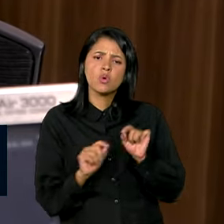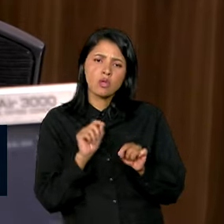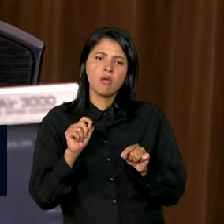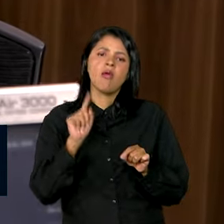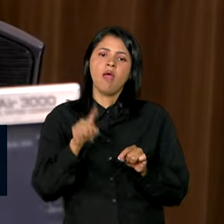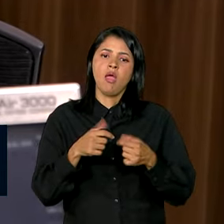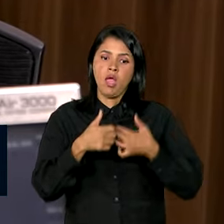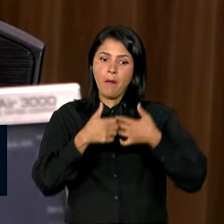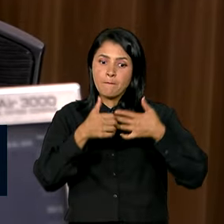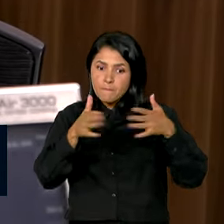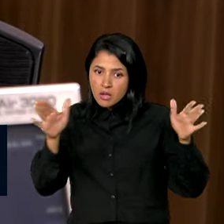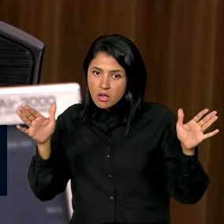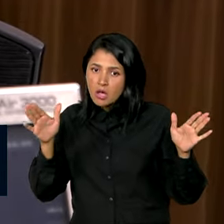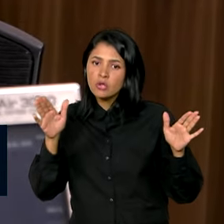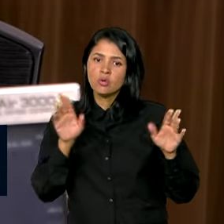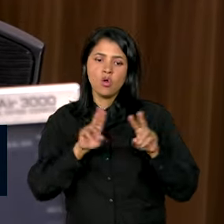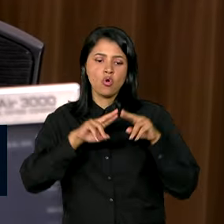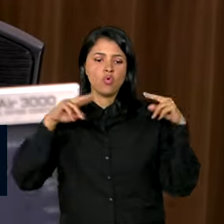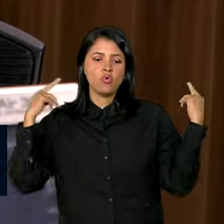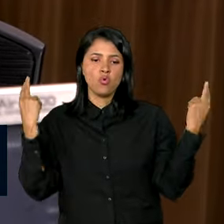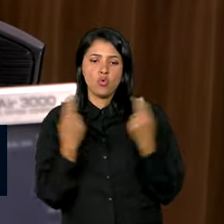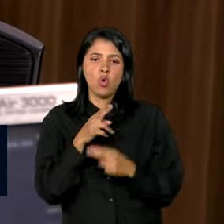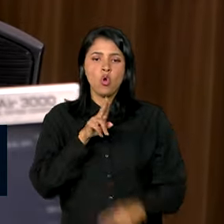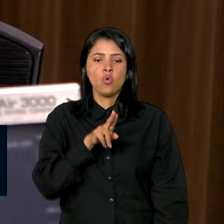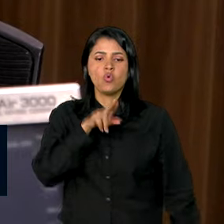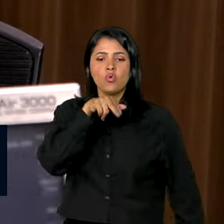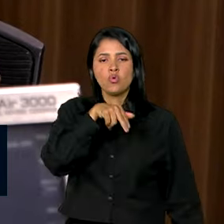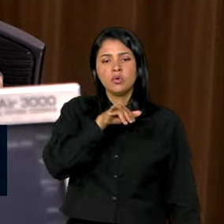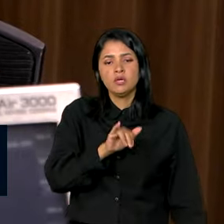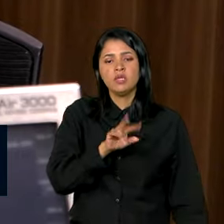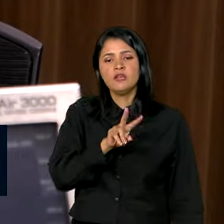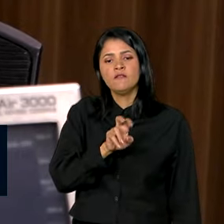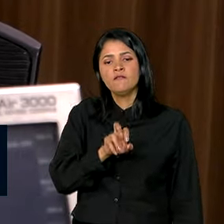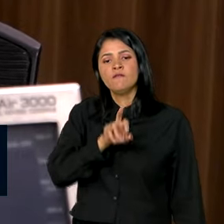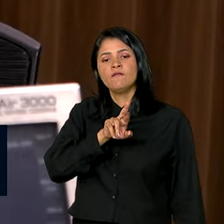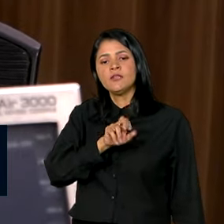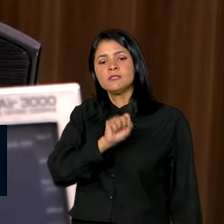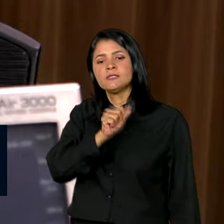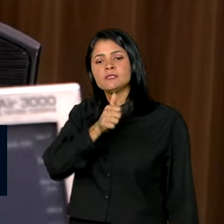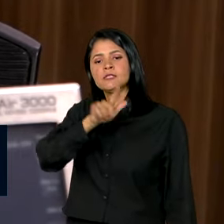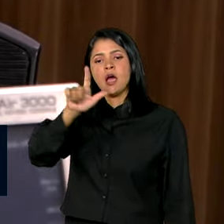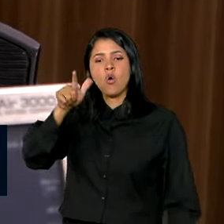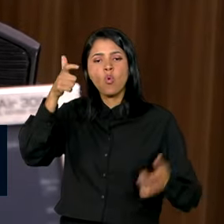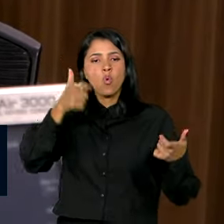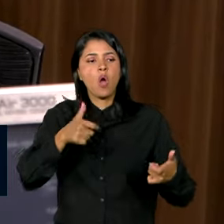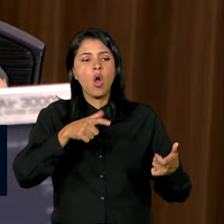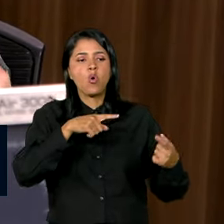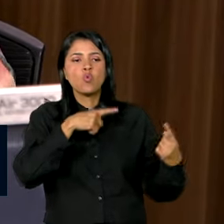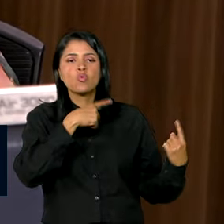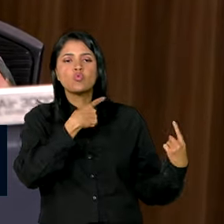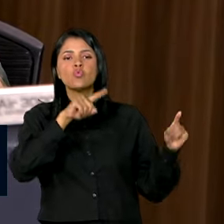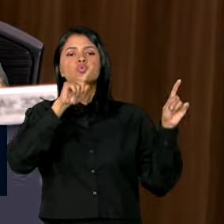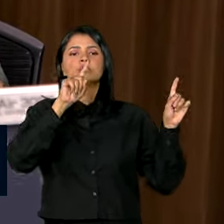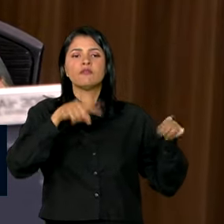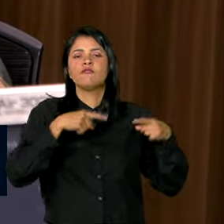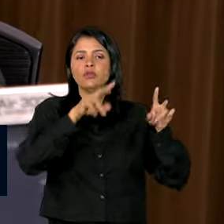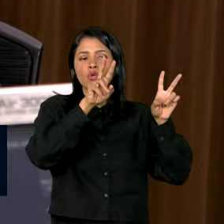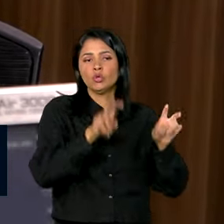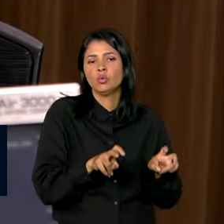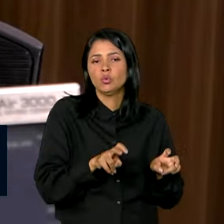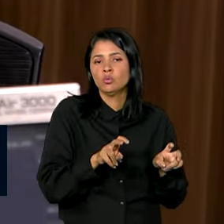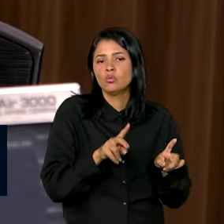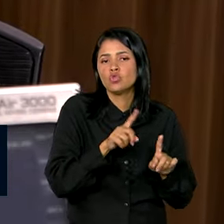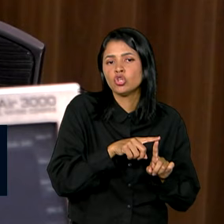aberto. Ele já está dizendo, é universal. Ele não direciona qual tipo de desafio temático. Ele